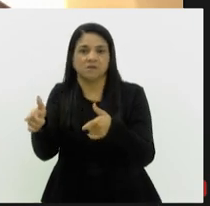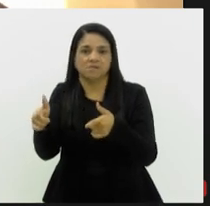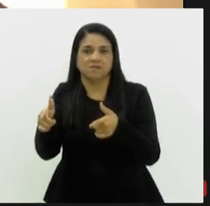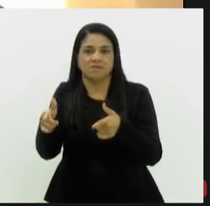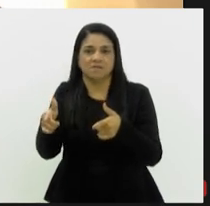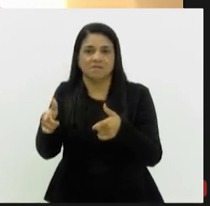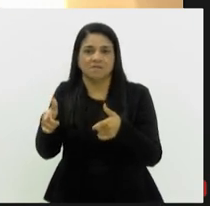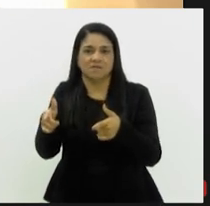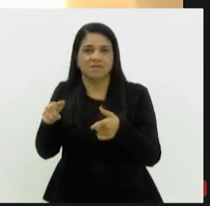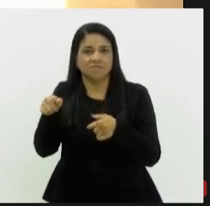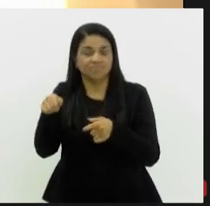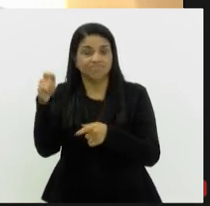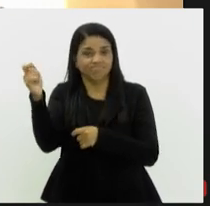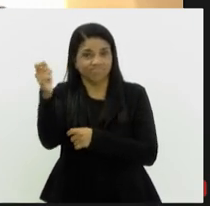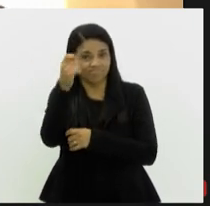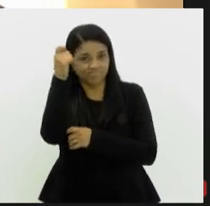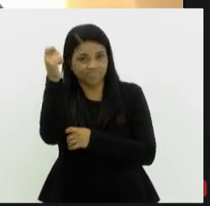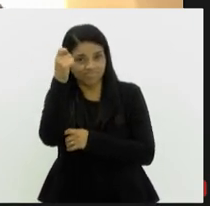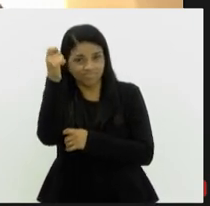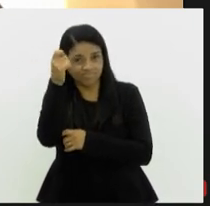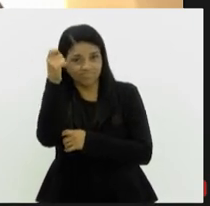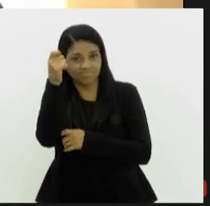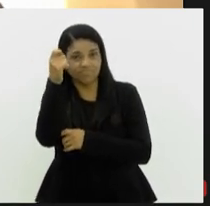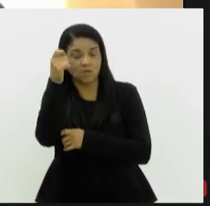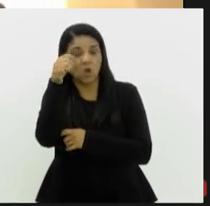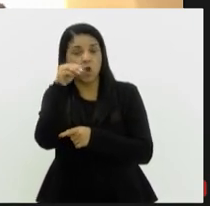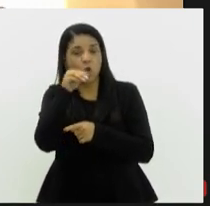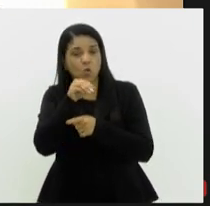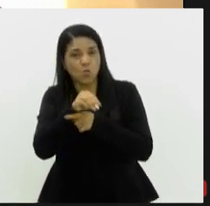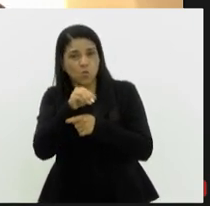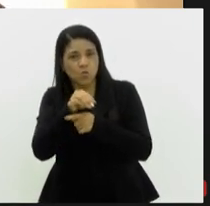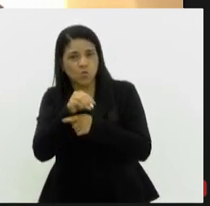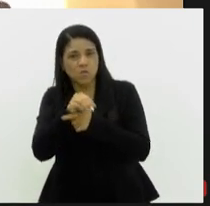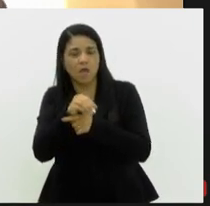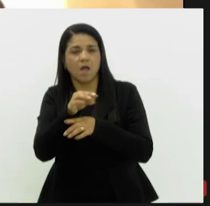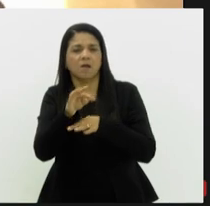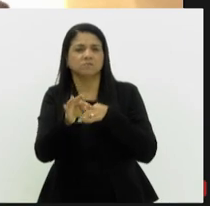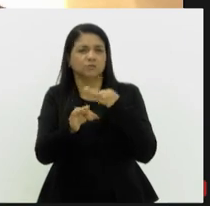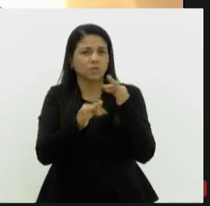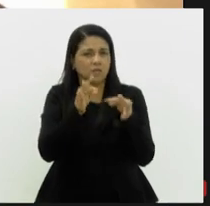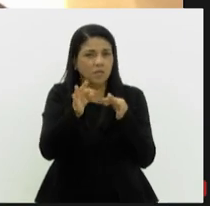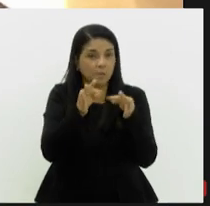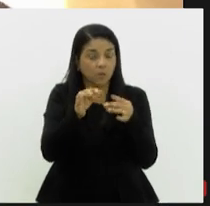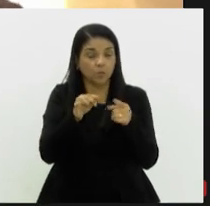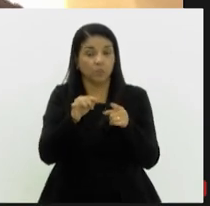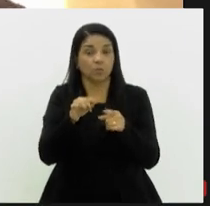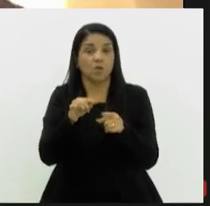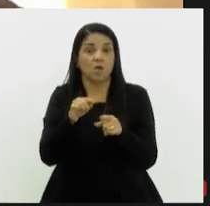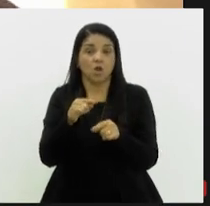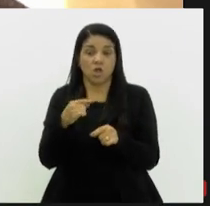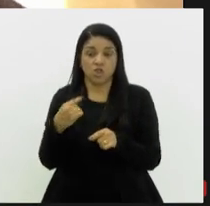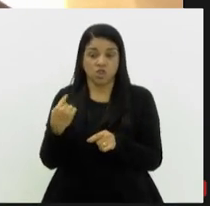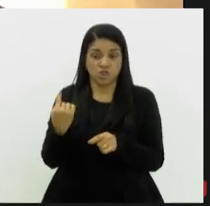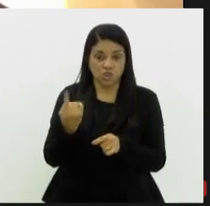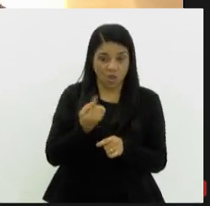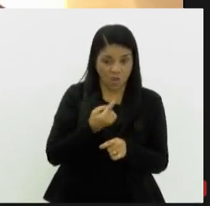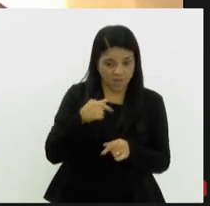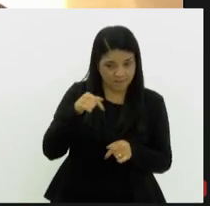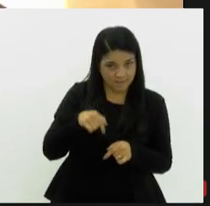cuidar do escoamento das suas águas, do tratamento. E nós aqui já